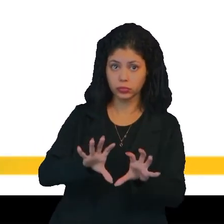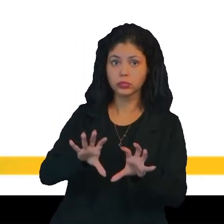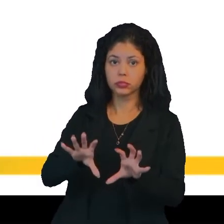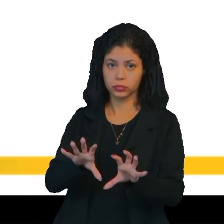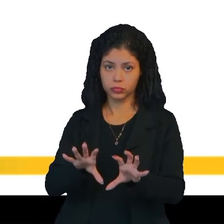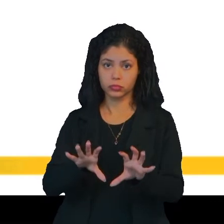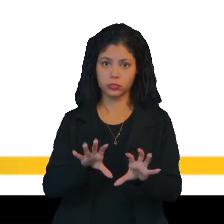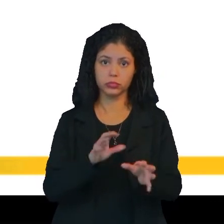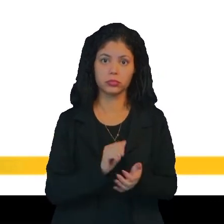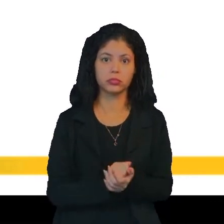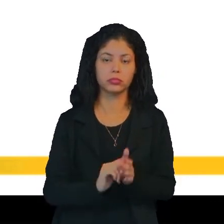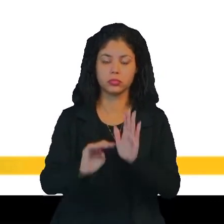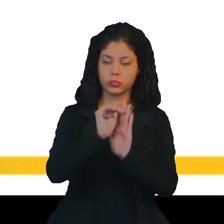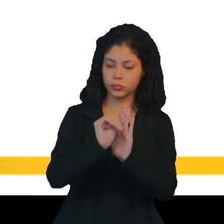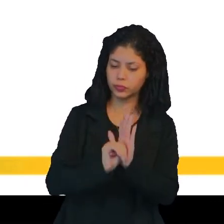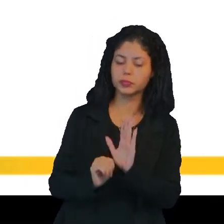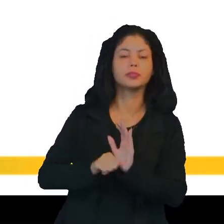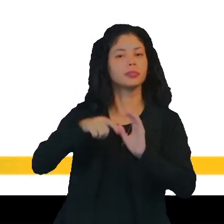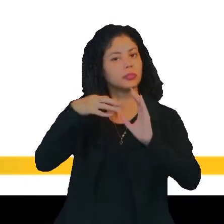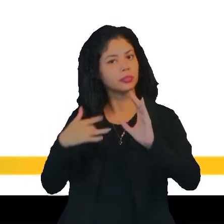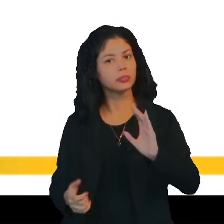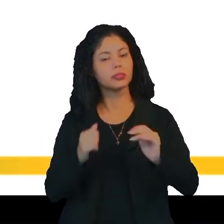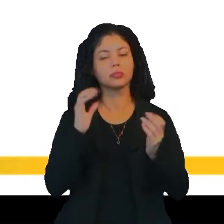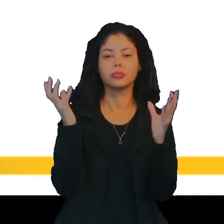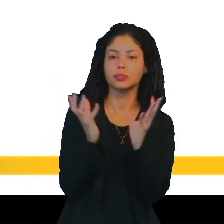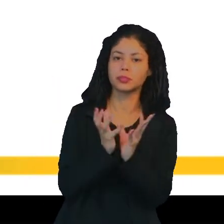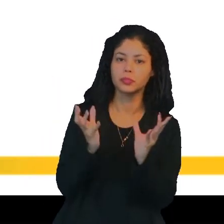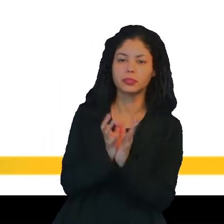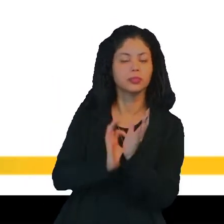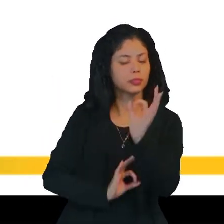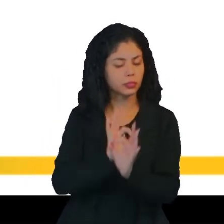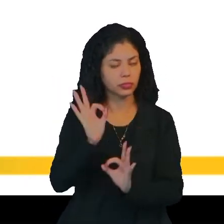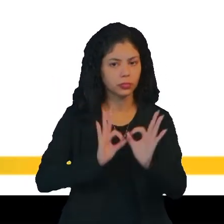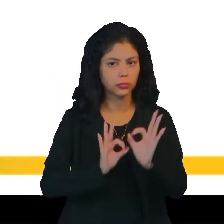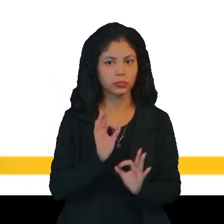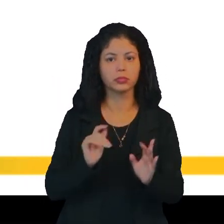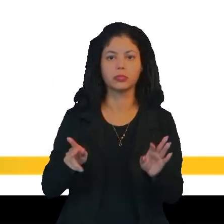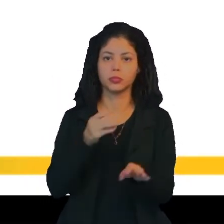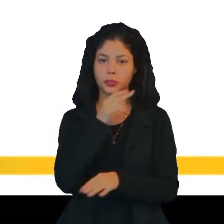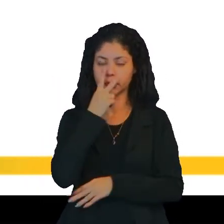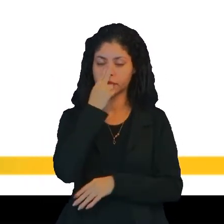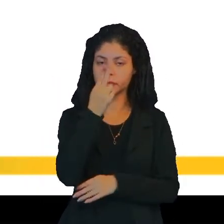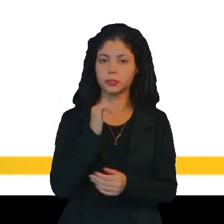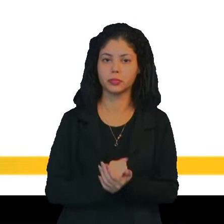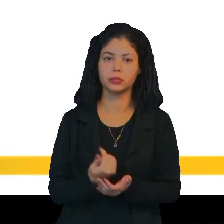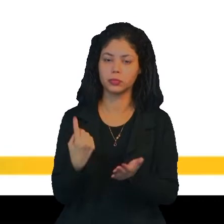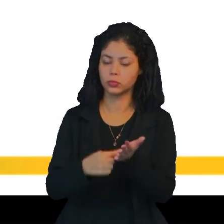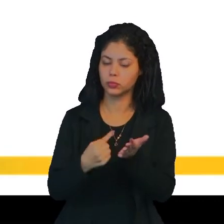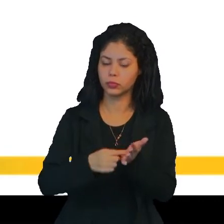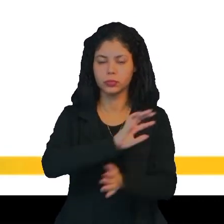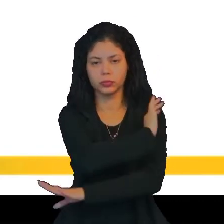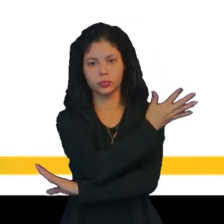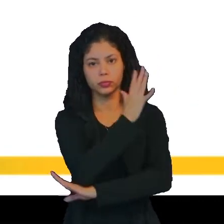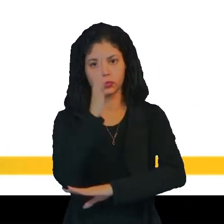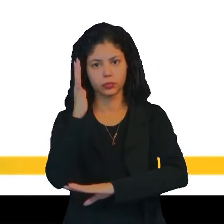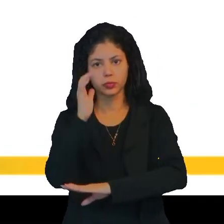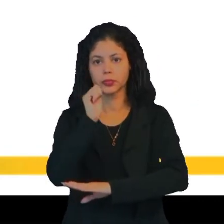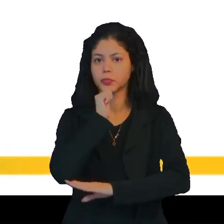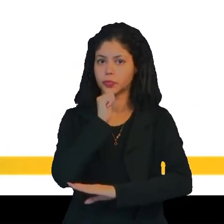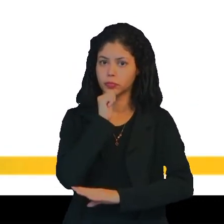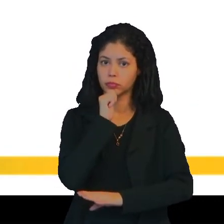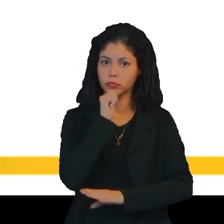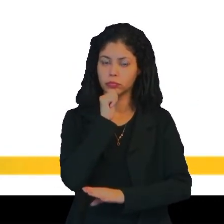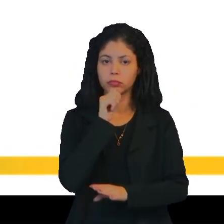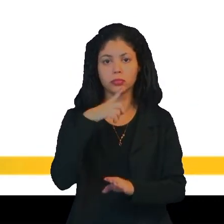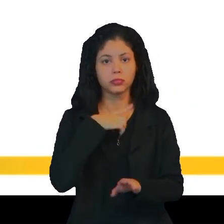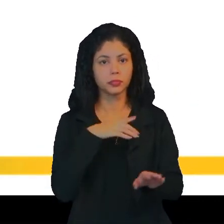Assim, a categoria espécie refere-se ao conjunto de organismos semelhantes que, em condições naturais, ao